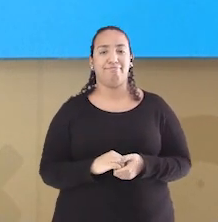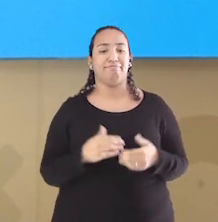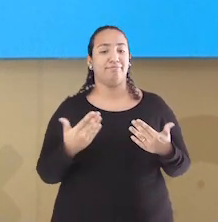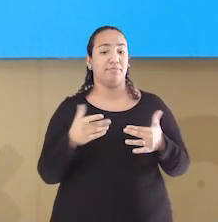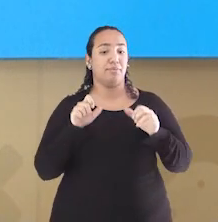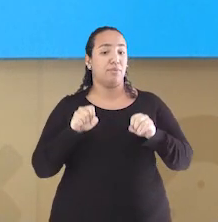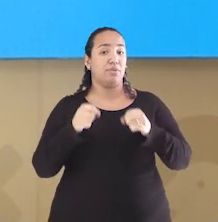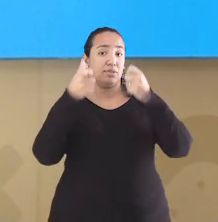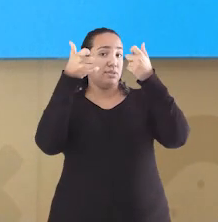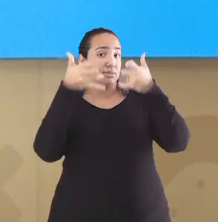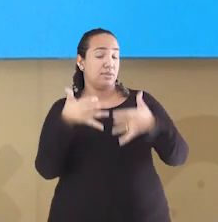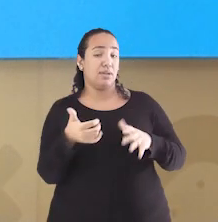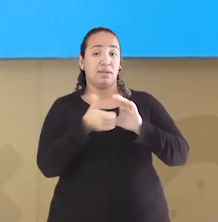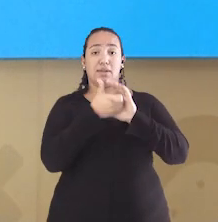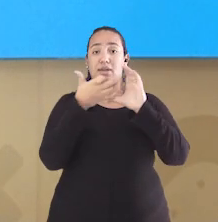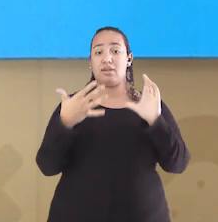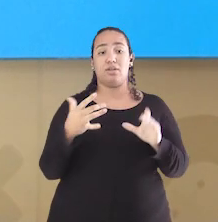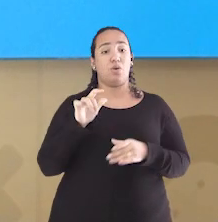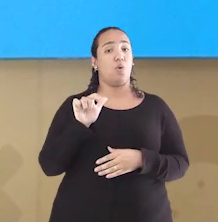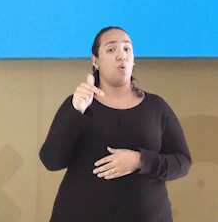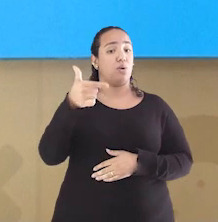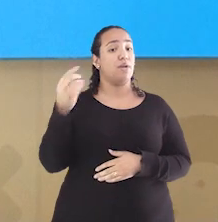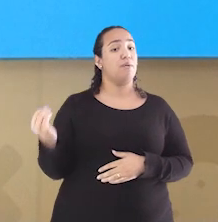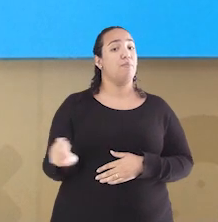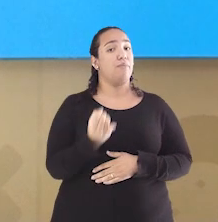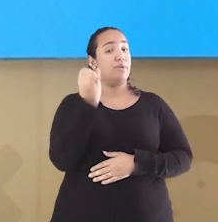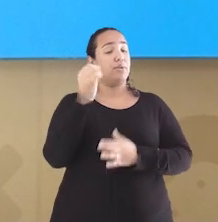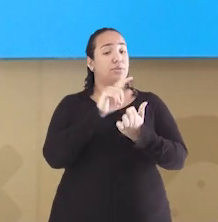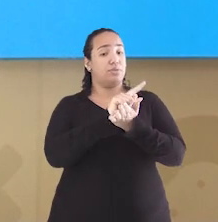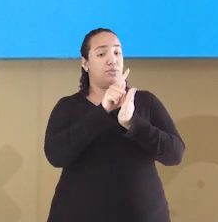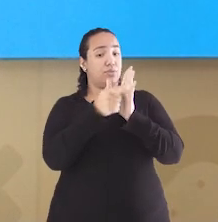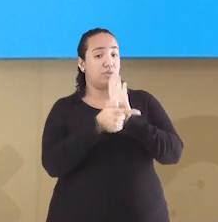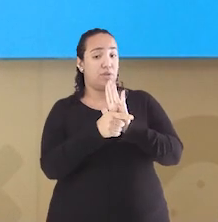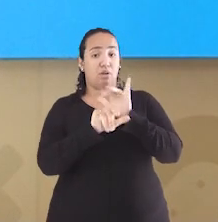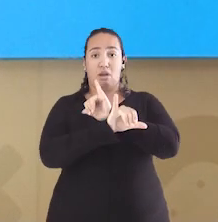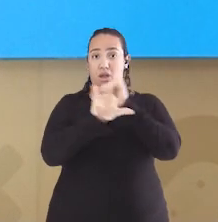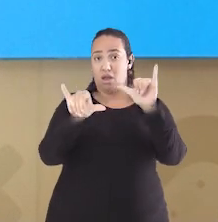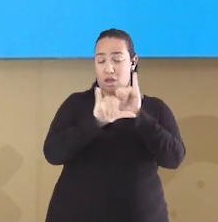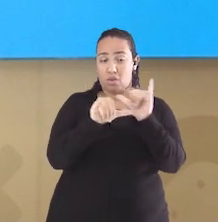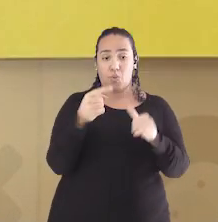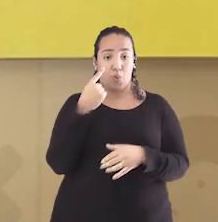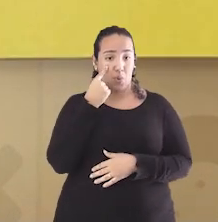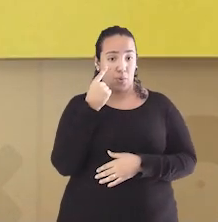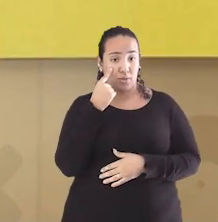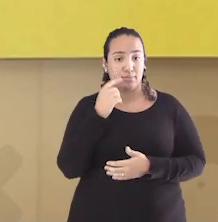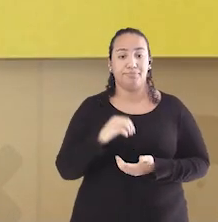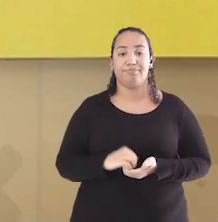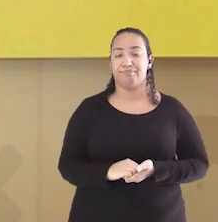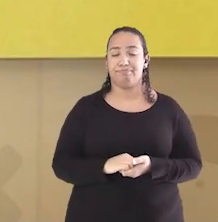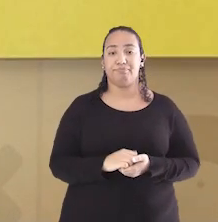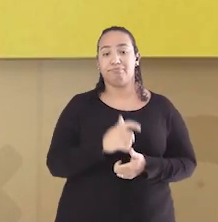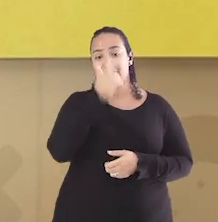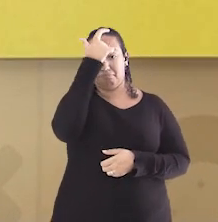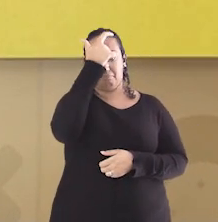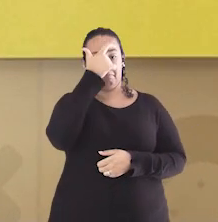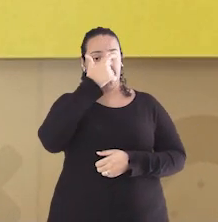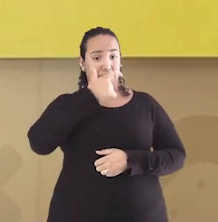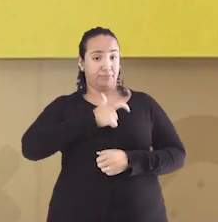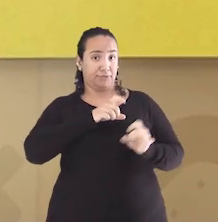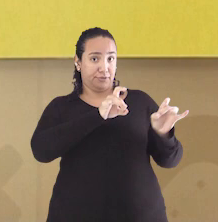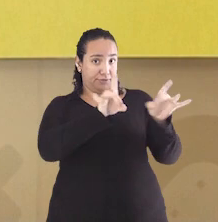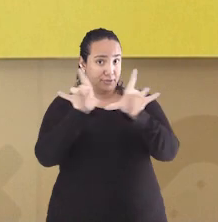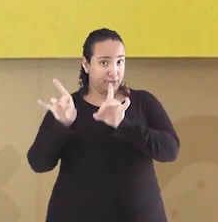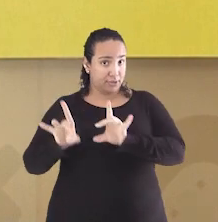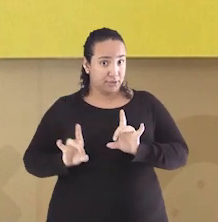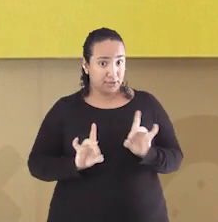A gente pode citar outras características essenciais do gênero anúncio, como o caráter